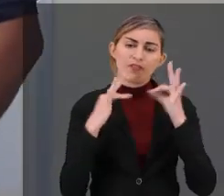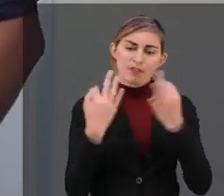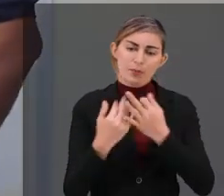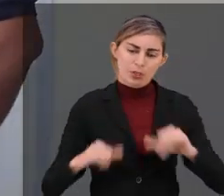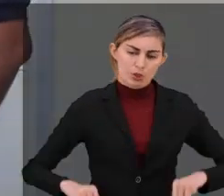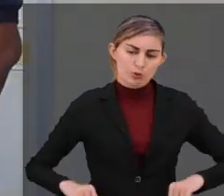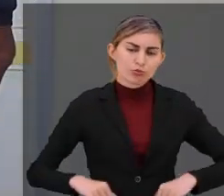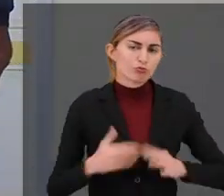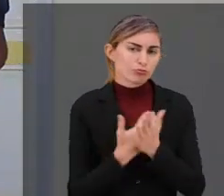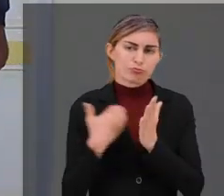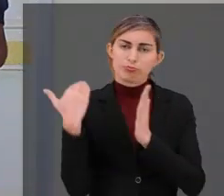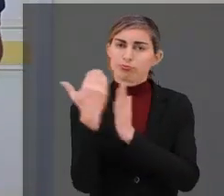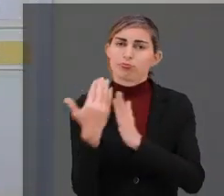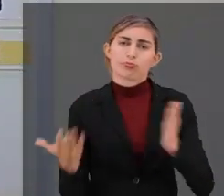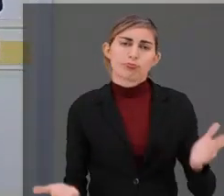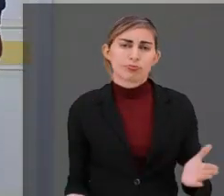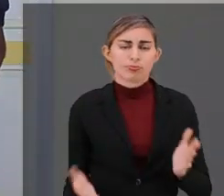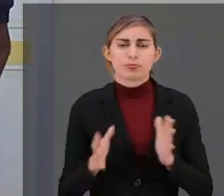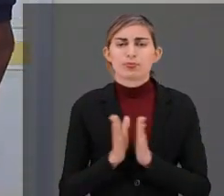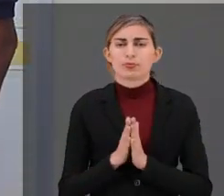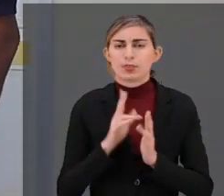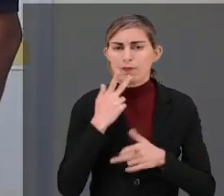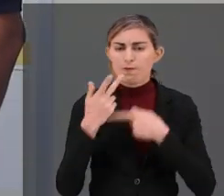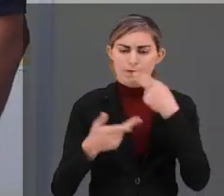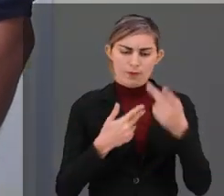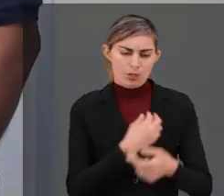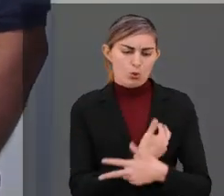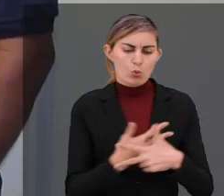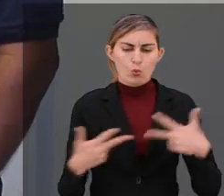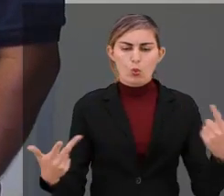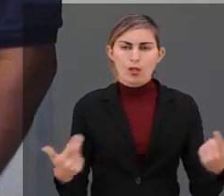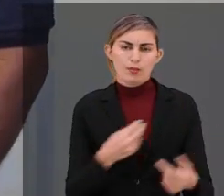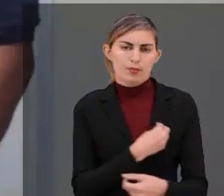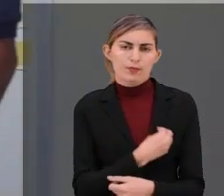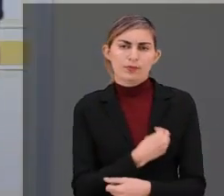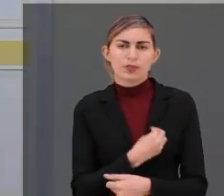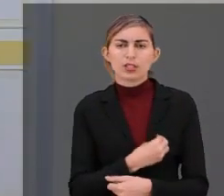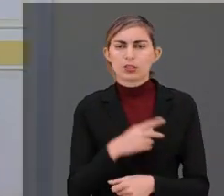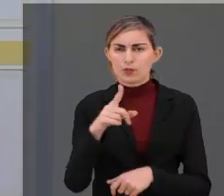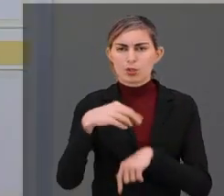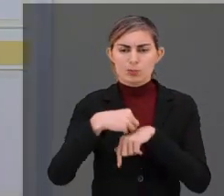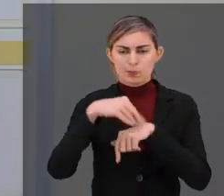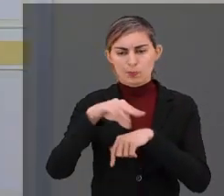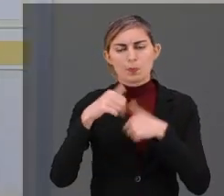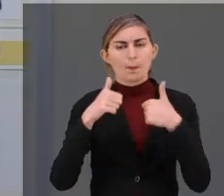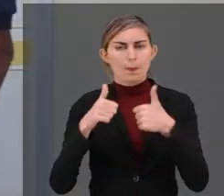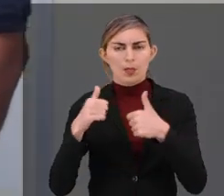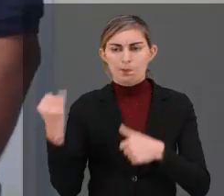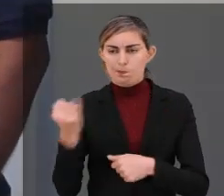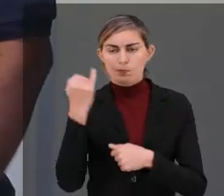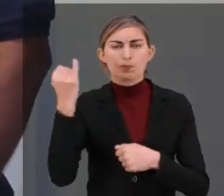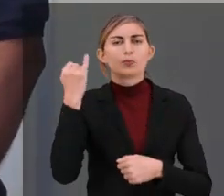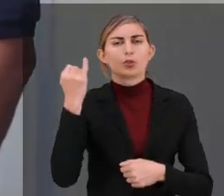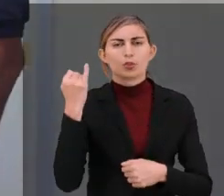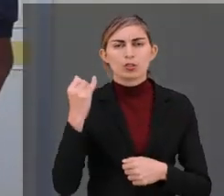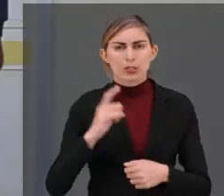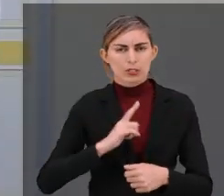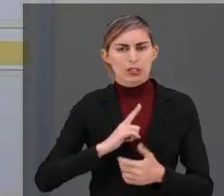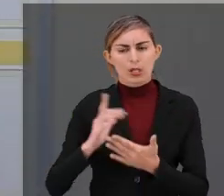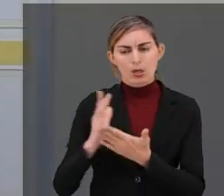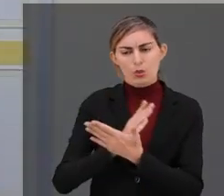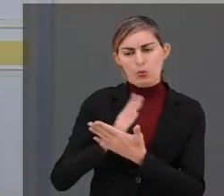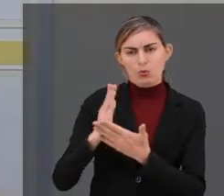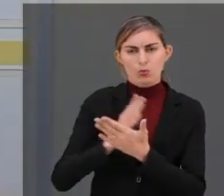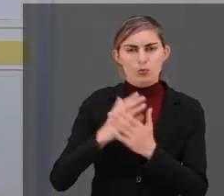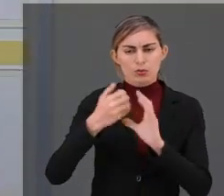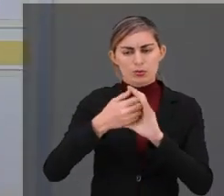Sim. Quando a gente fala na questão da qualidade de vida, e você pontuou muito bem essa questão da importância, existem